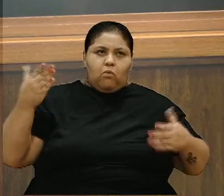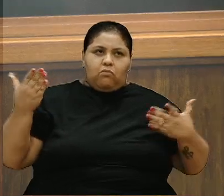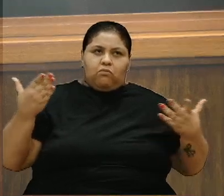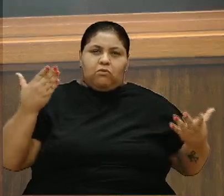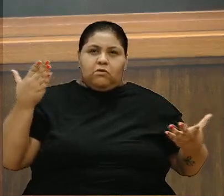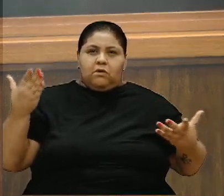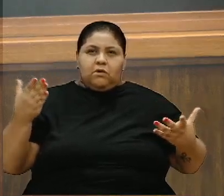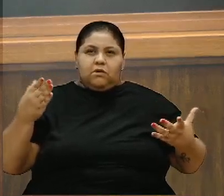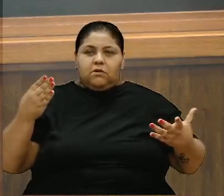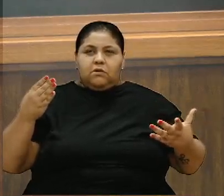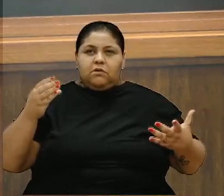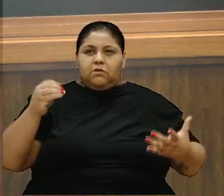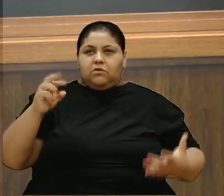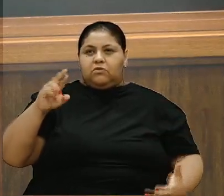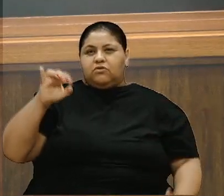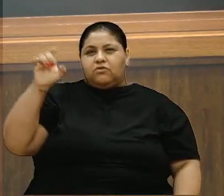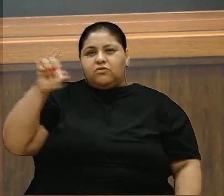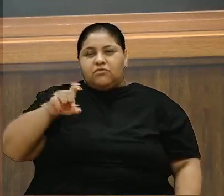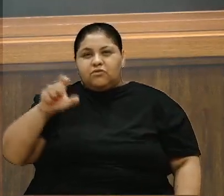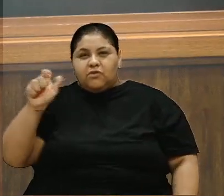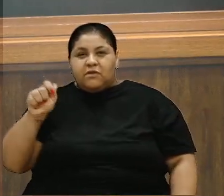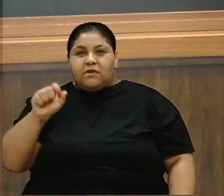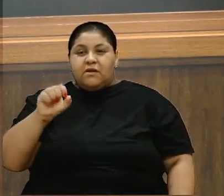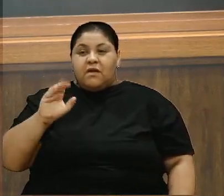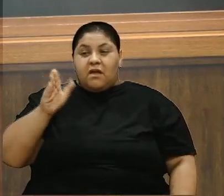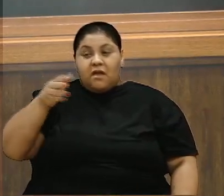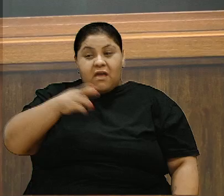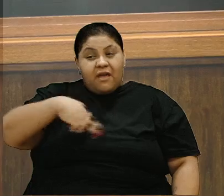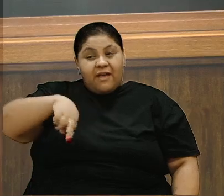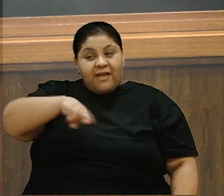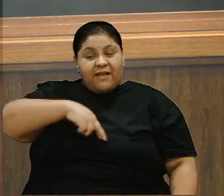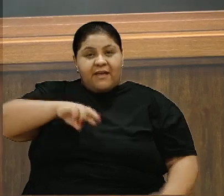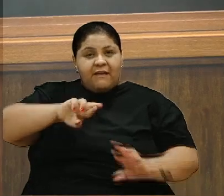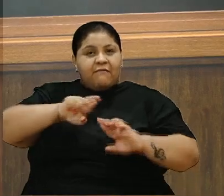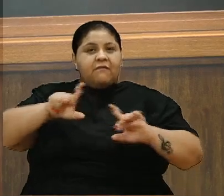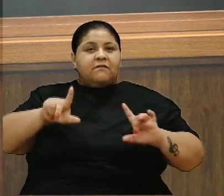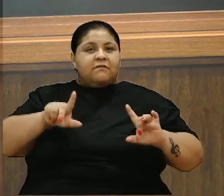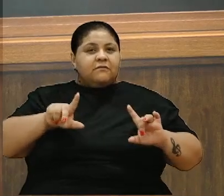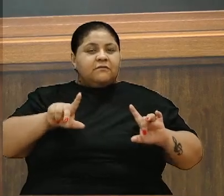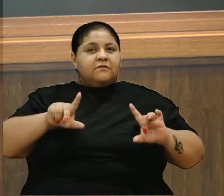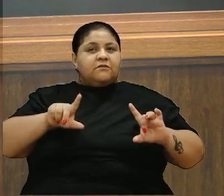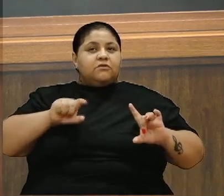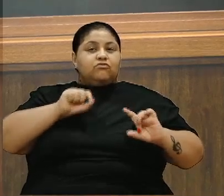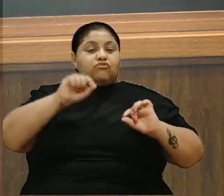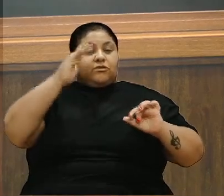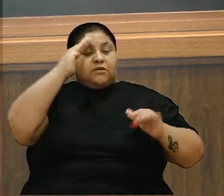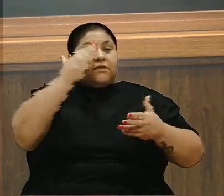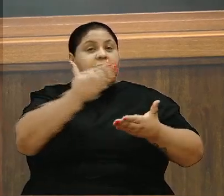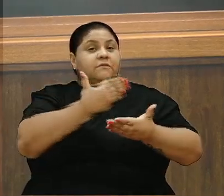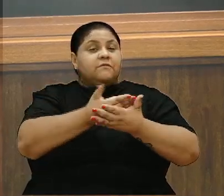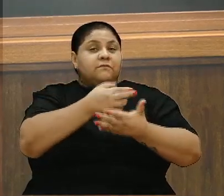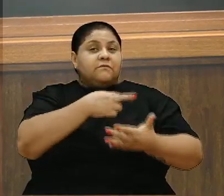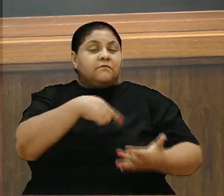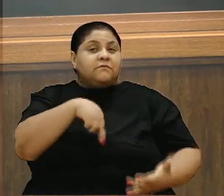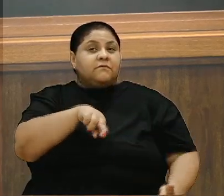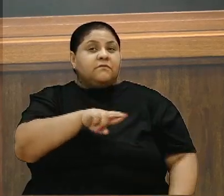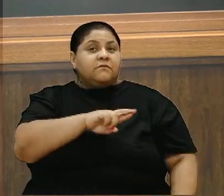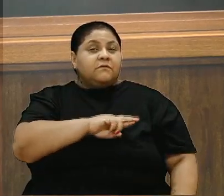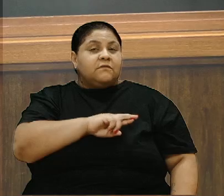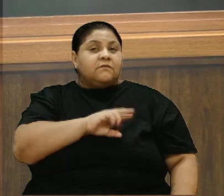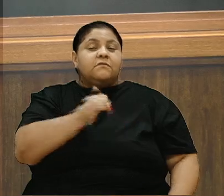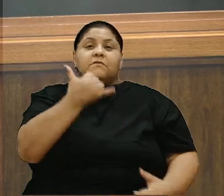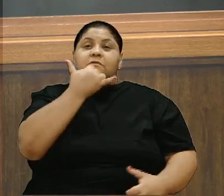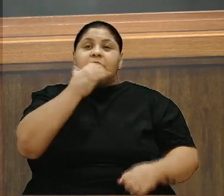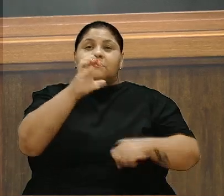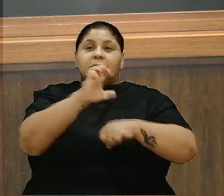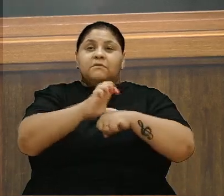os orixás, enfim, é com a religião, que é diferente do que aquilo que tu acredita, foi a Constituição